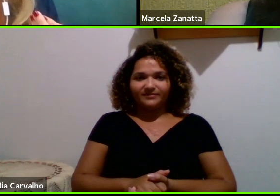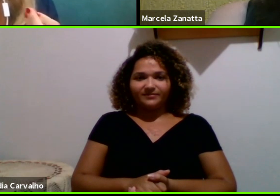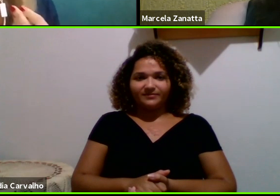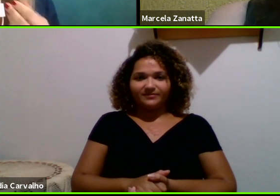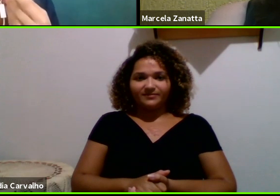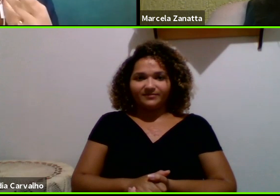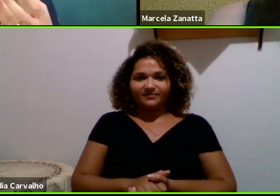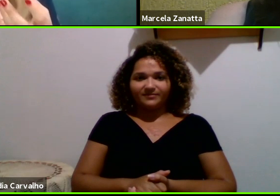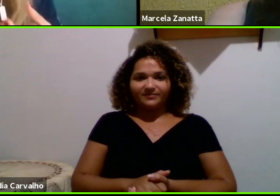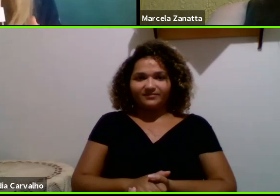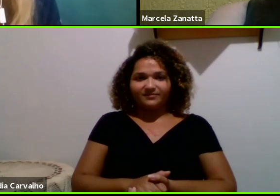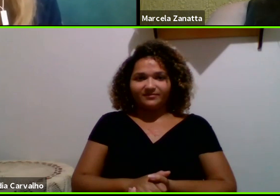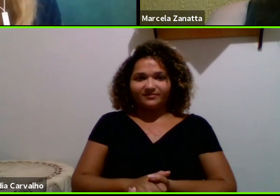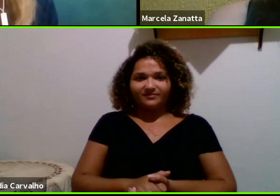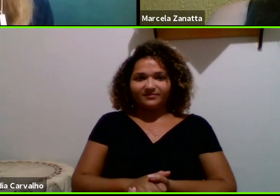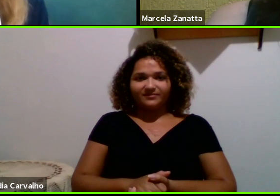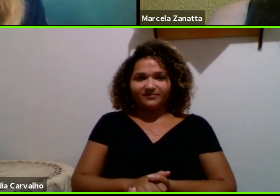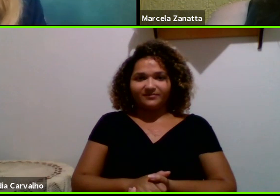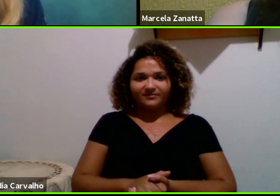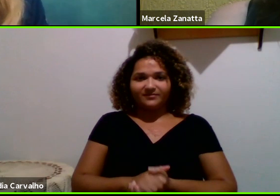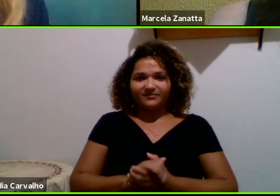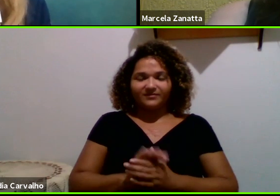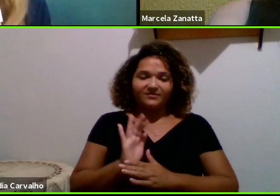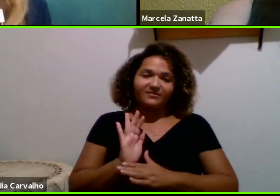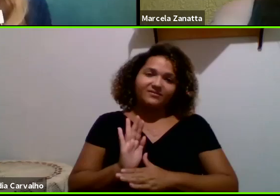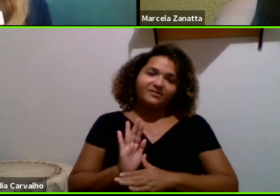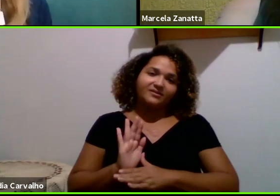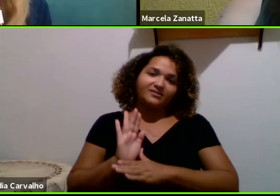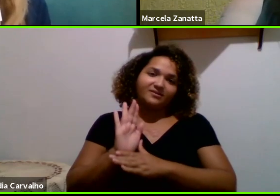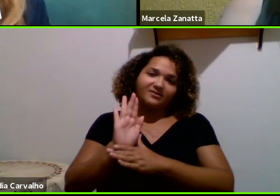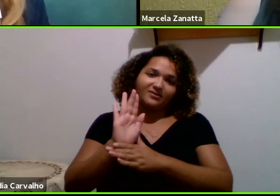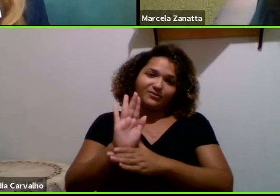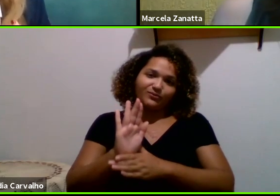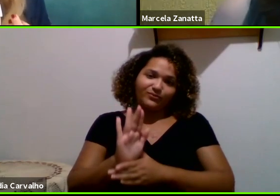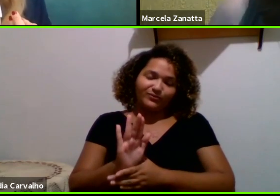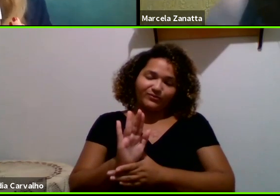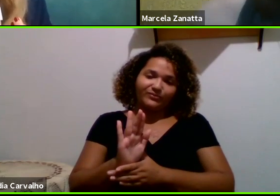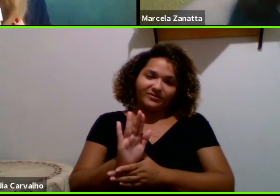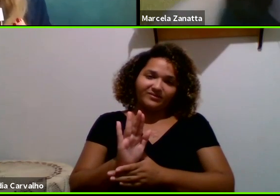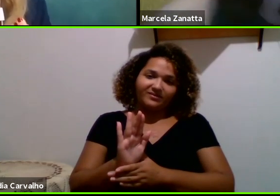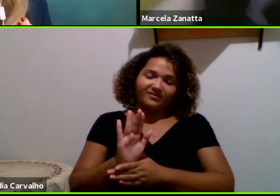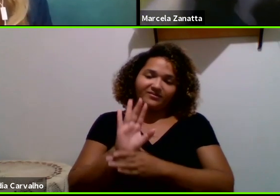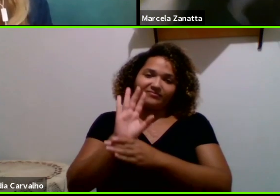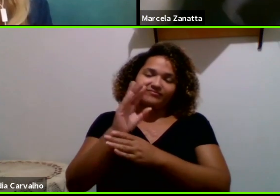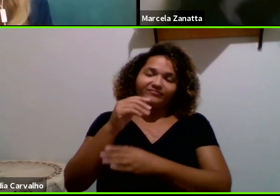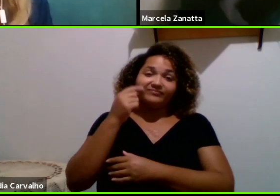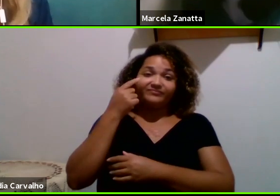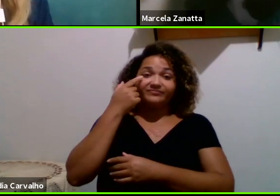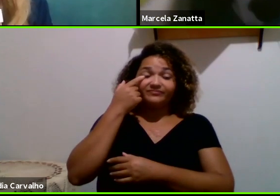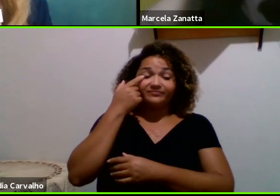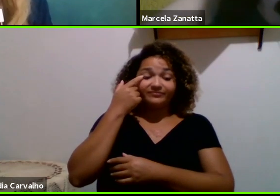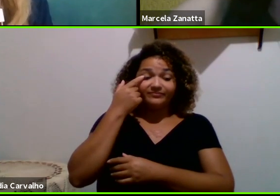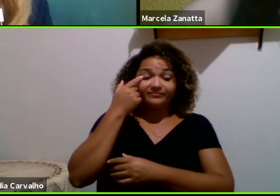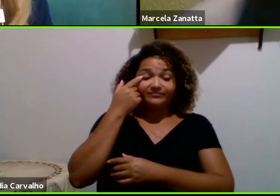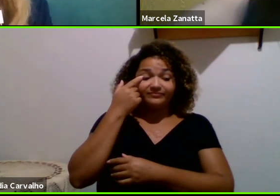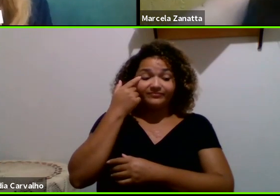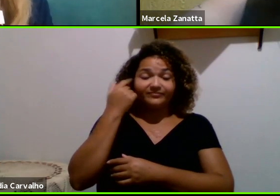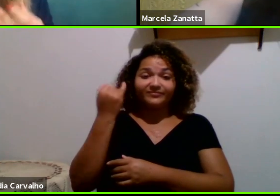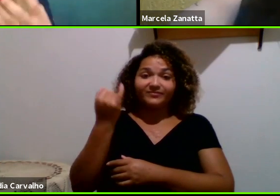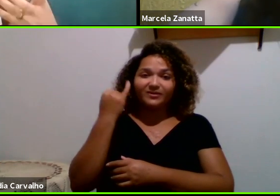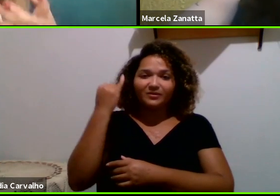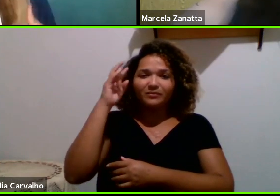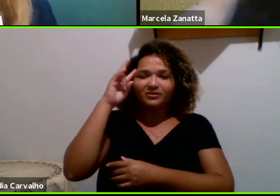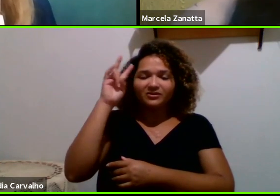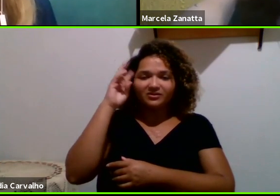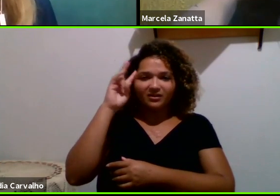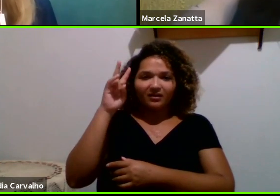posição que favorece o nascimento pela própria gravidade. É importante lembrar que o parto,